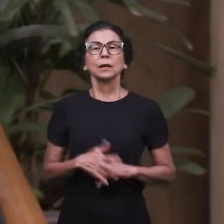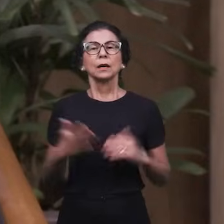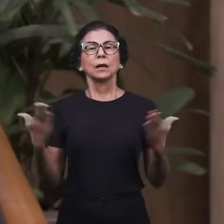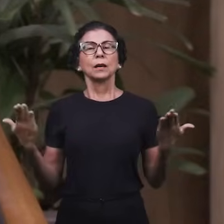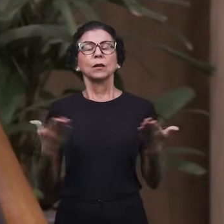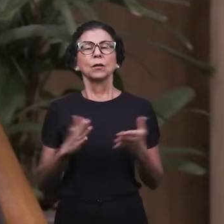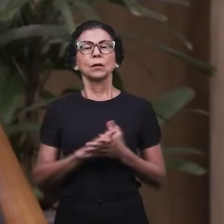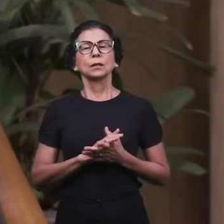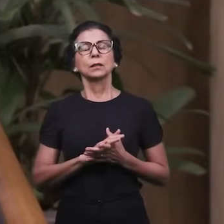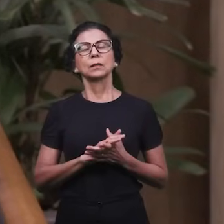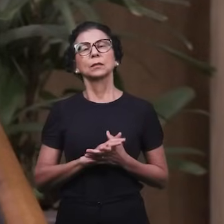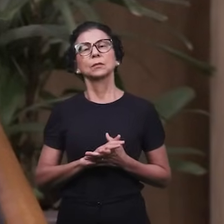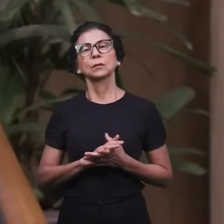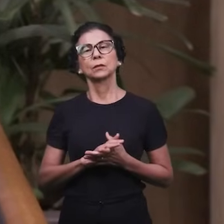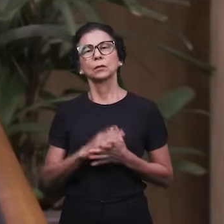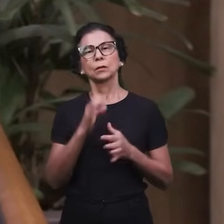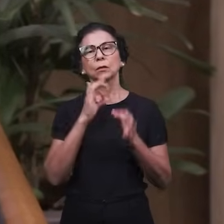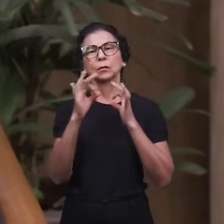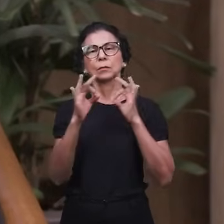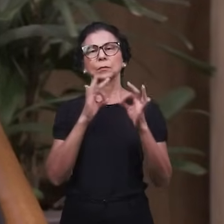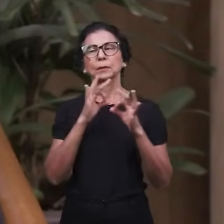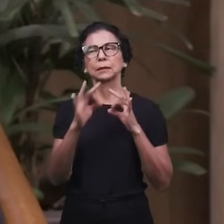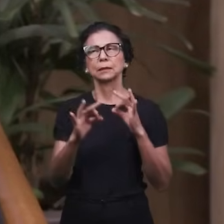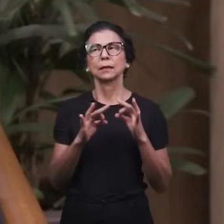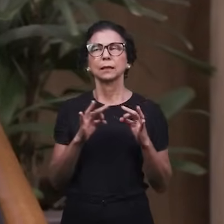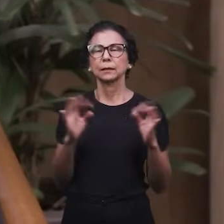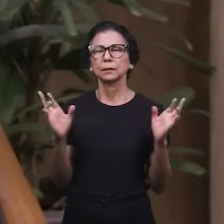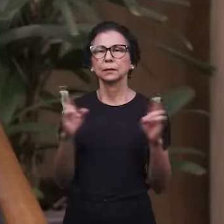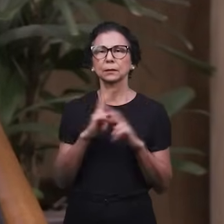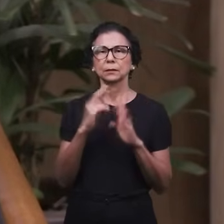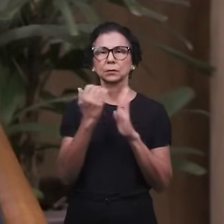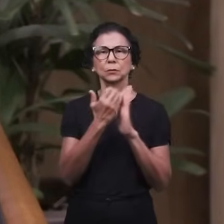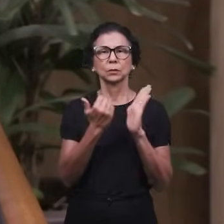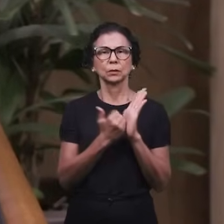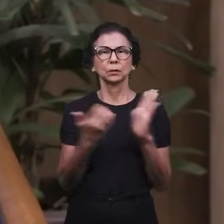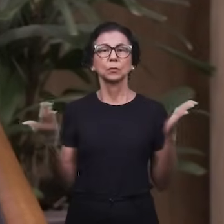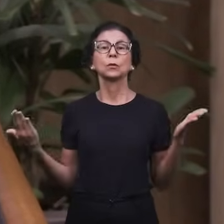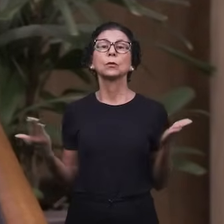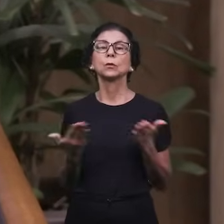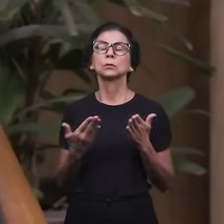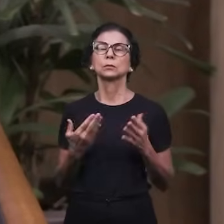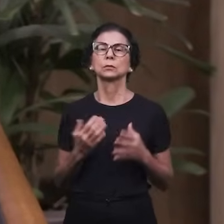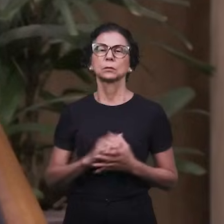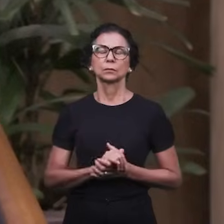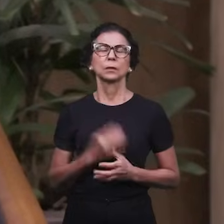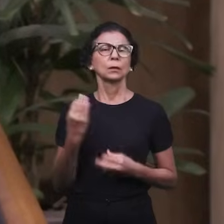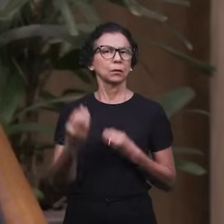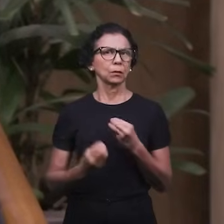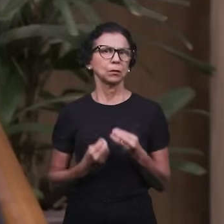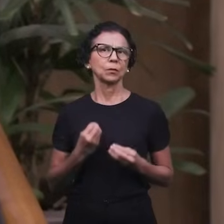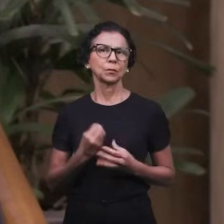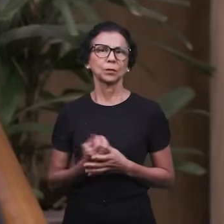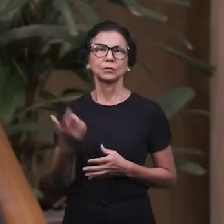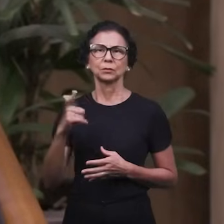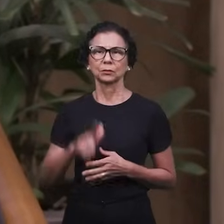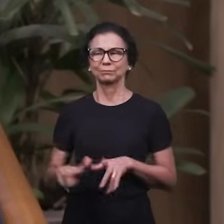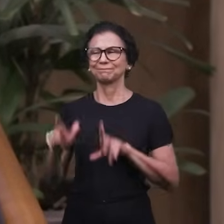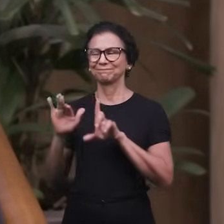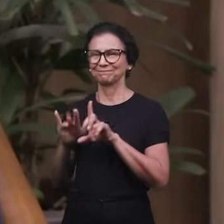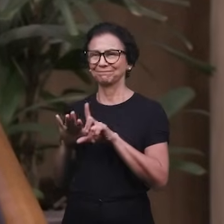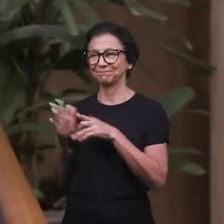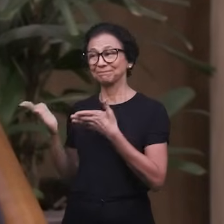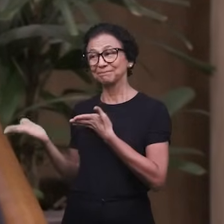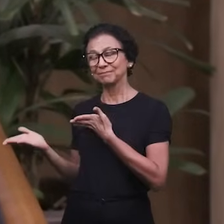comentários sobre o que nós abordamos hoje no programa. Como é que funciona? Você está vendo que apareceu novamente um QR Code na